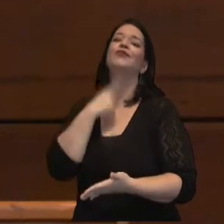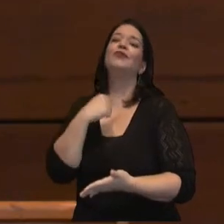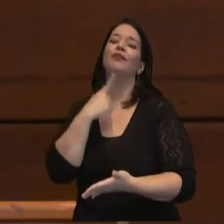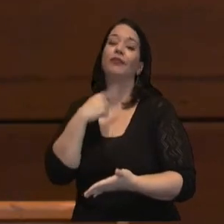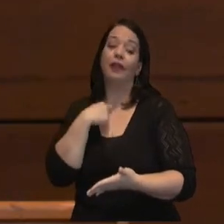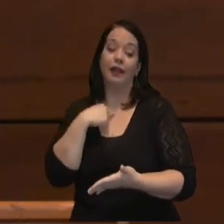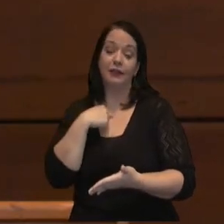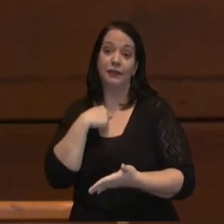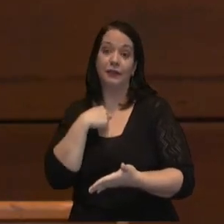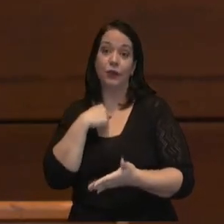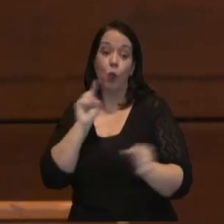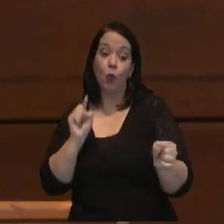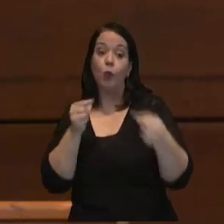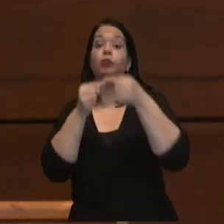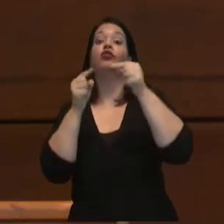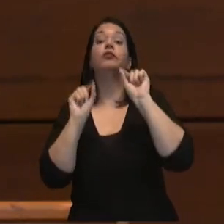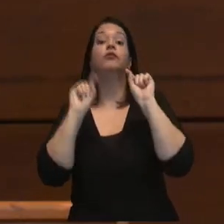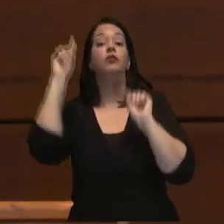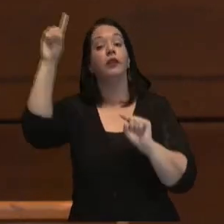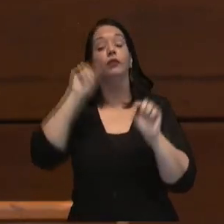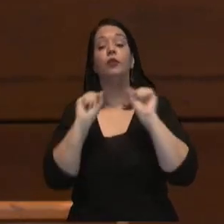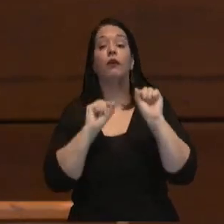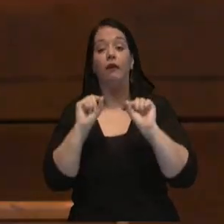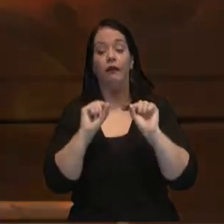meus irmãos.